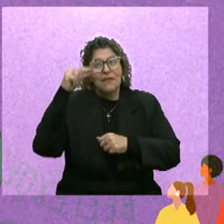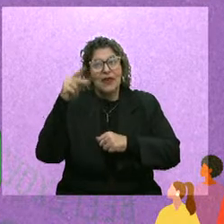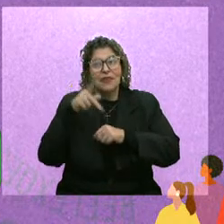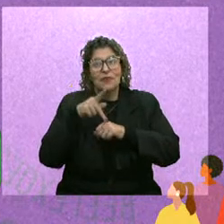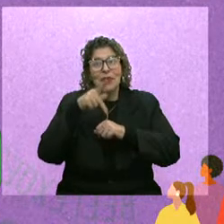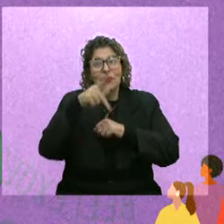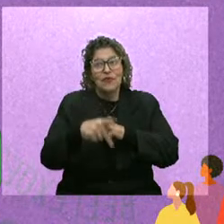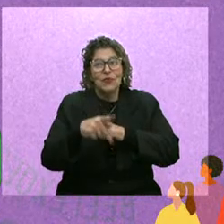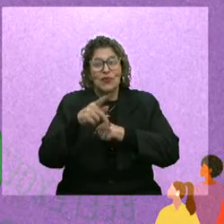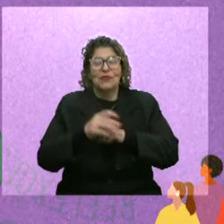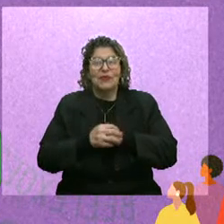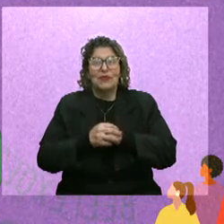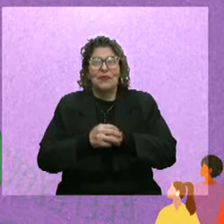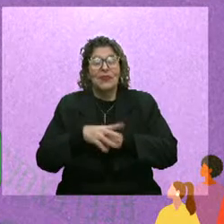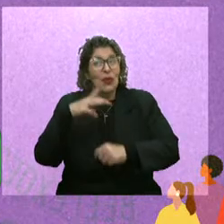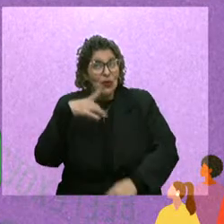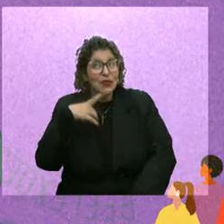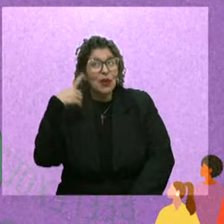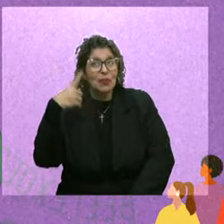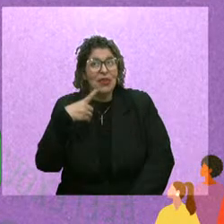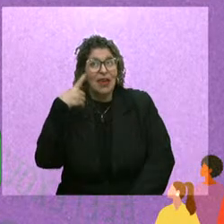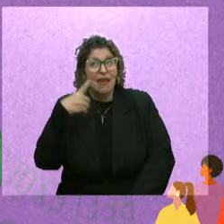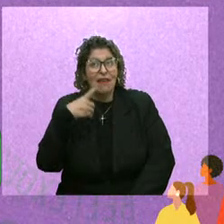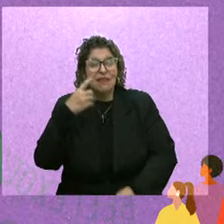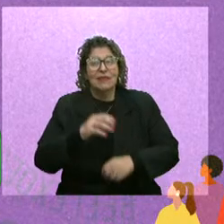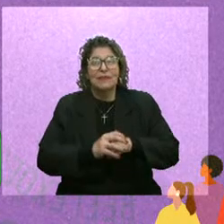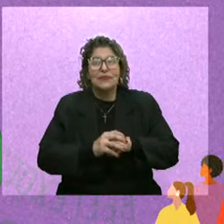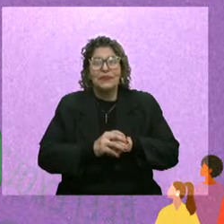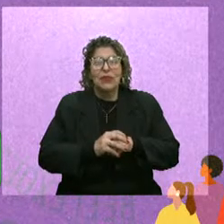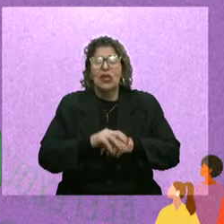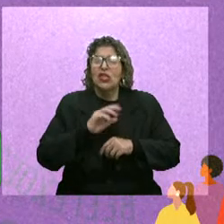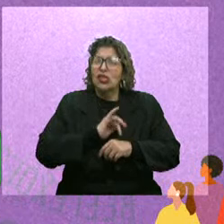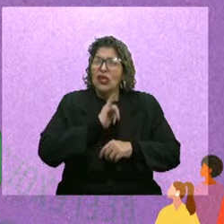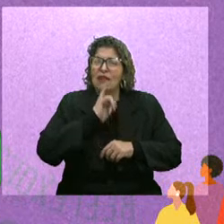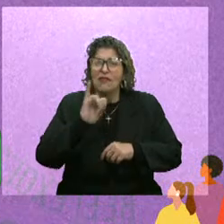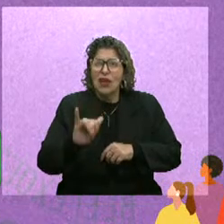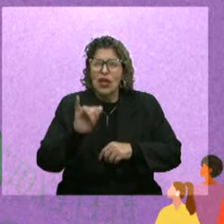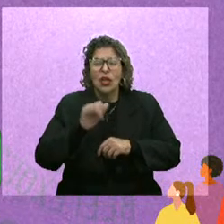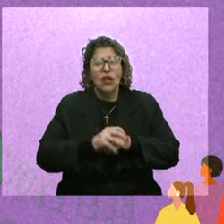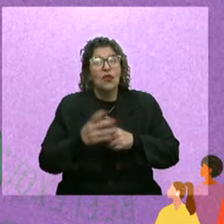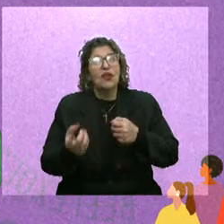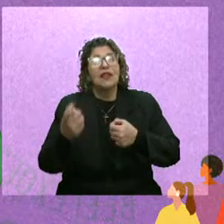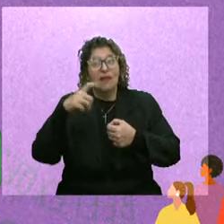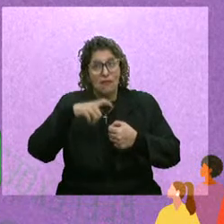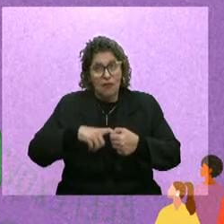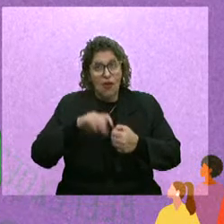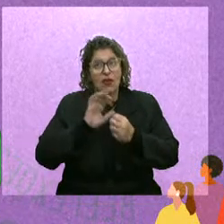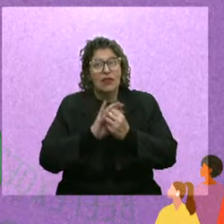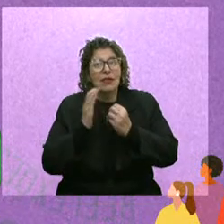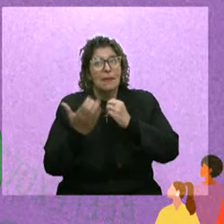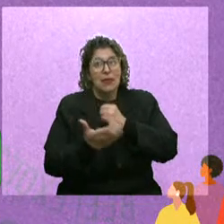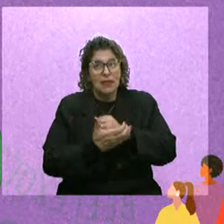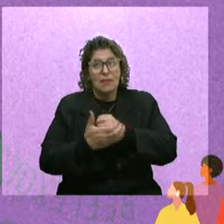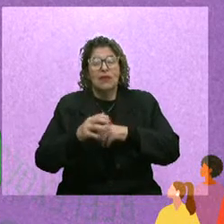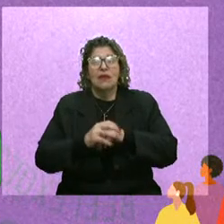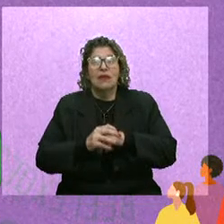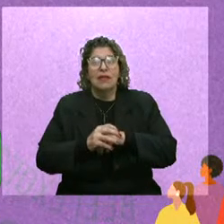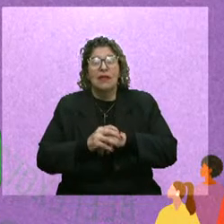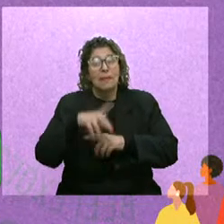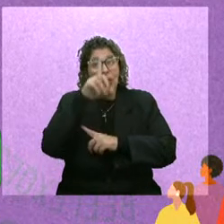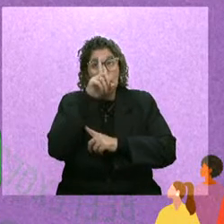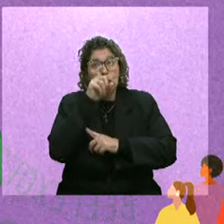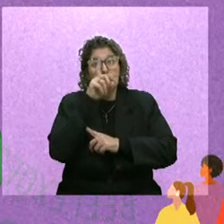deputados. Todo mundo já discorreu sobre o problema da questão da retomada e da pandemia. Mas